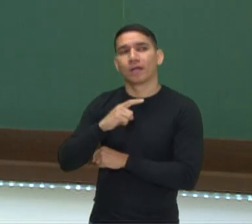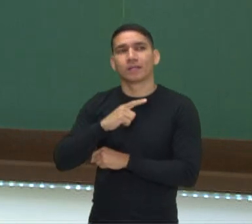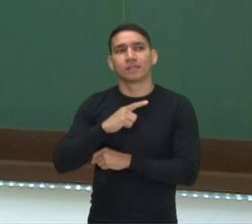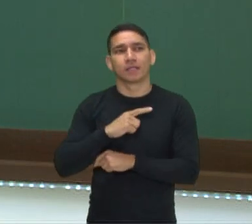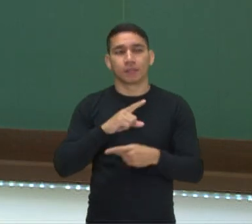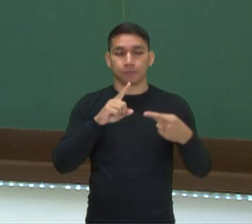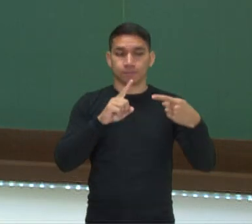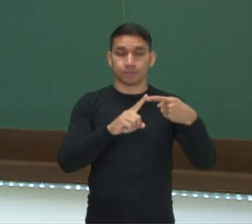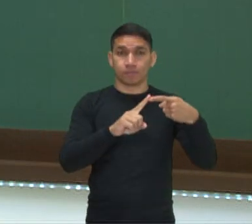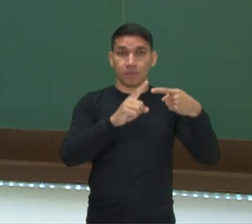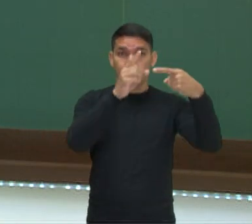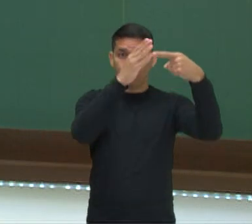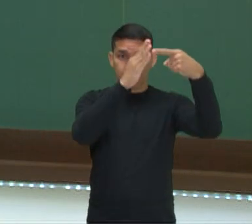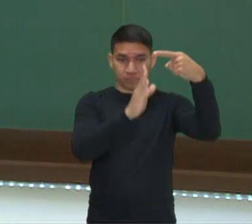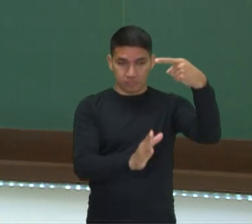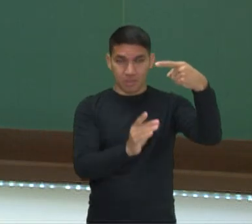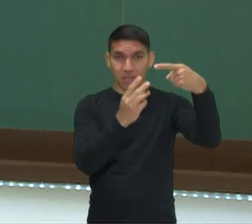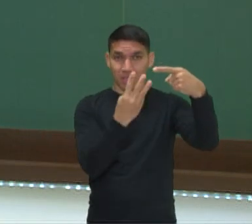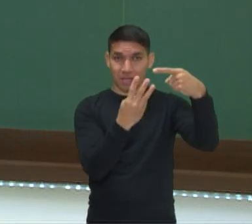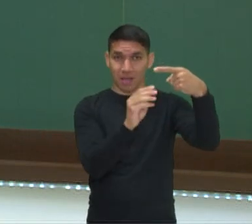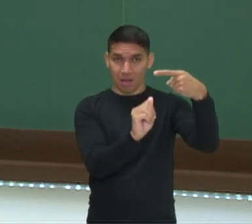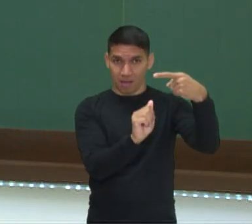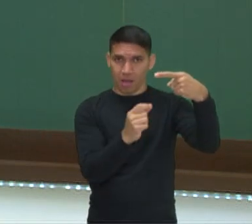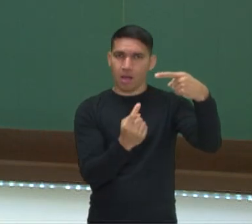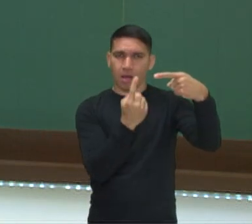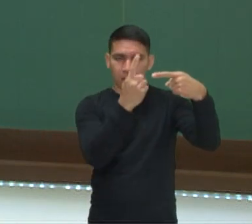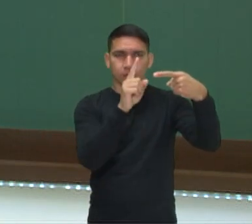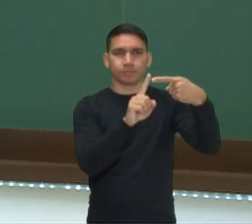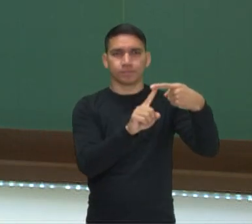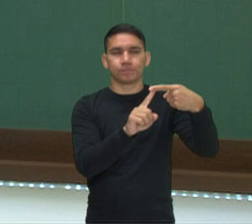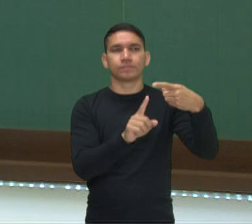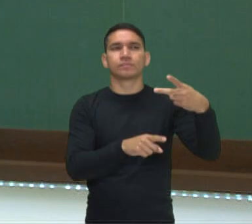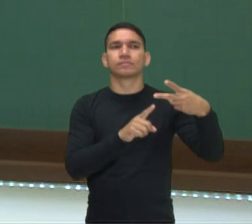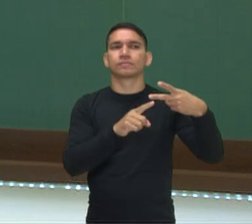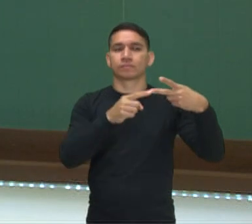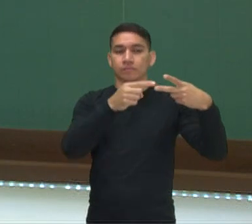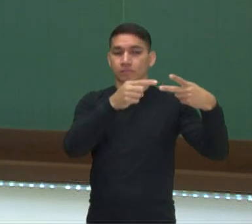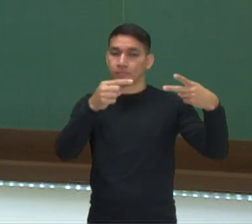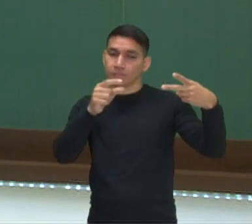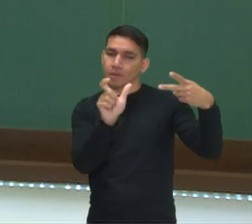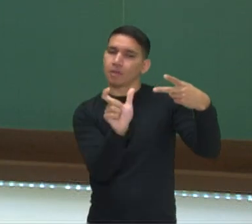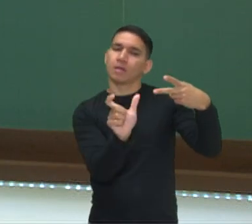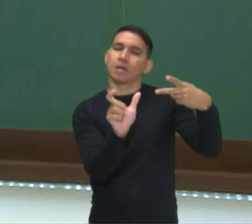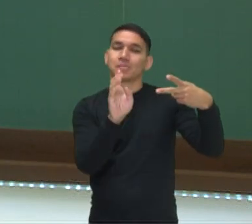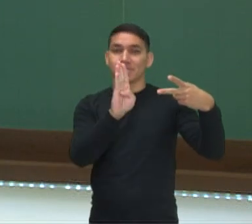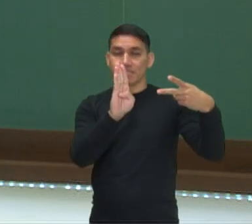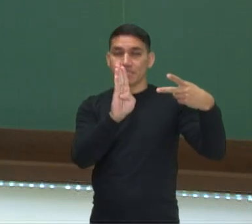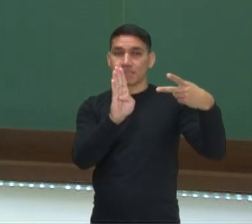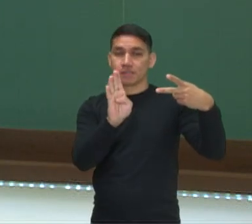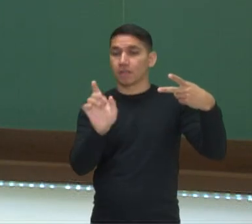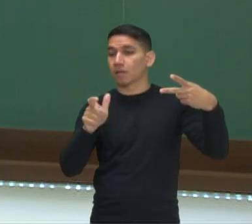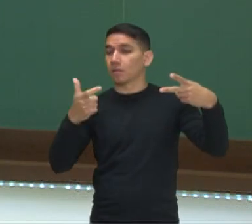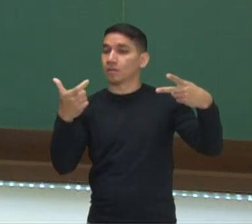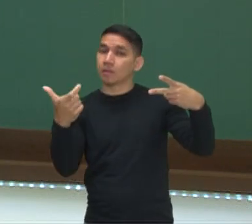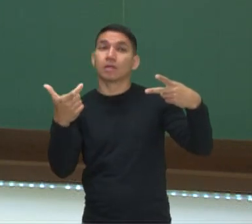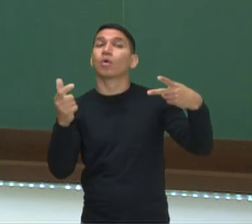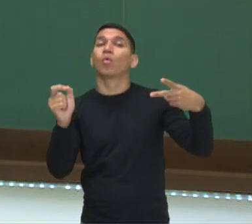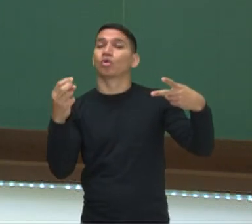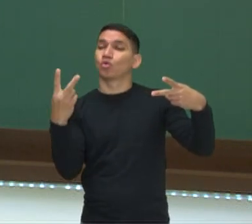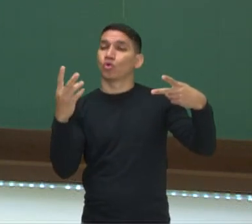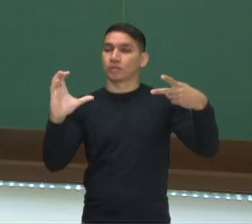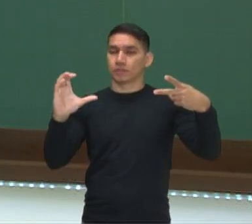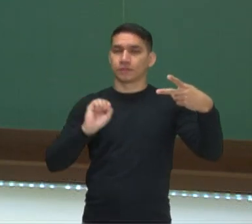3A. De largura ou de altura, como você quiser colocar, um pedaço B, o outro pedaço